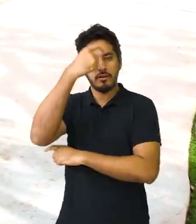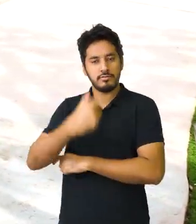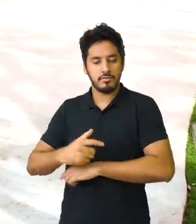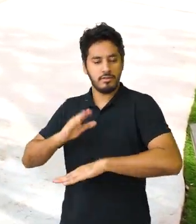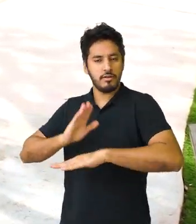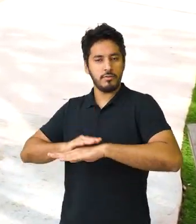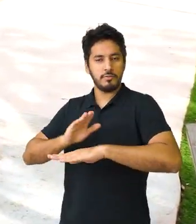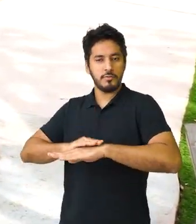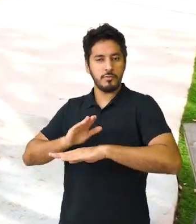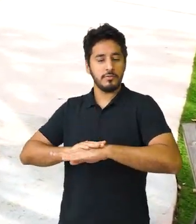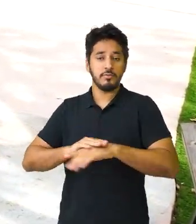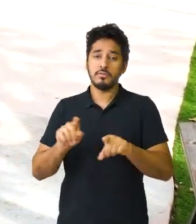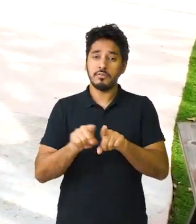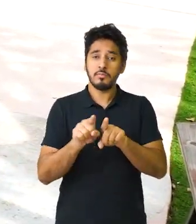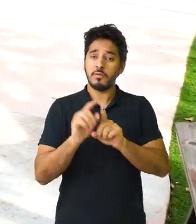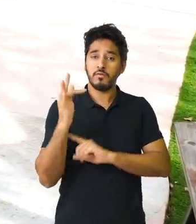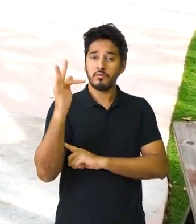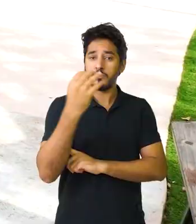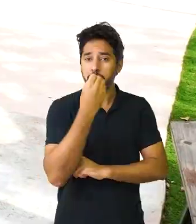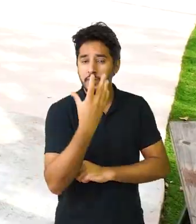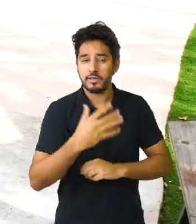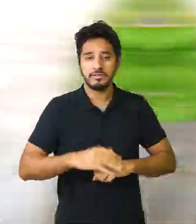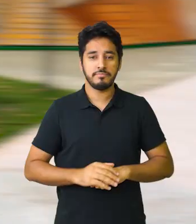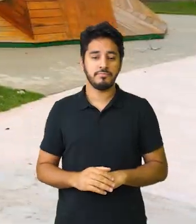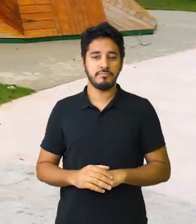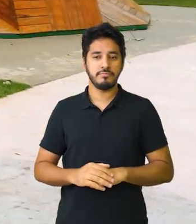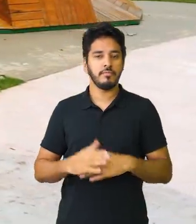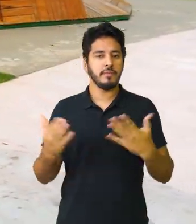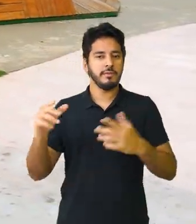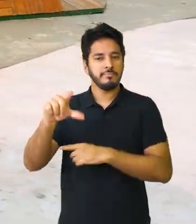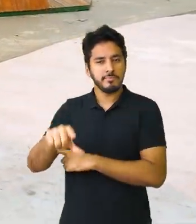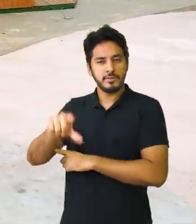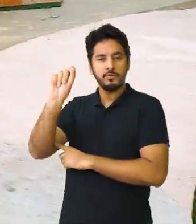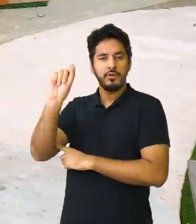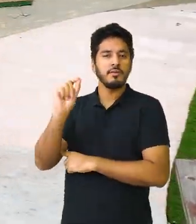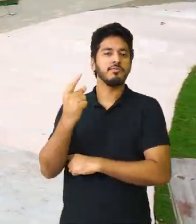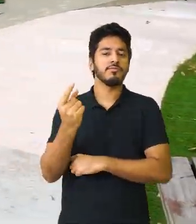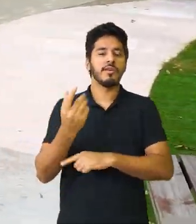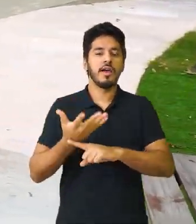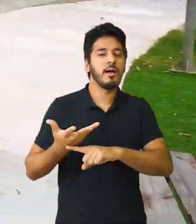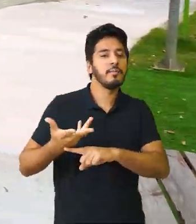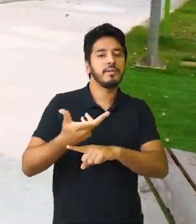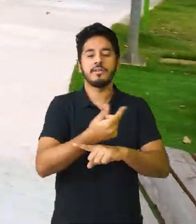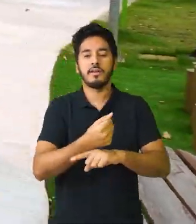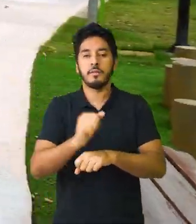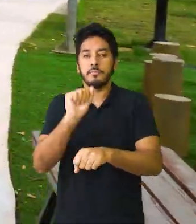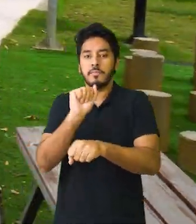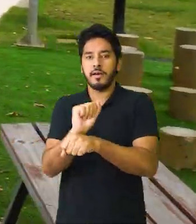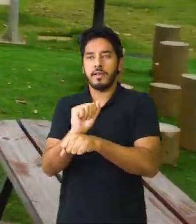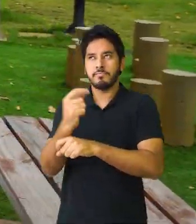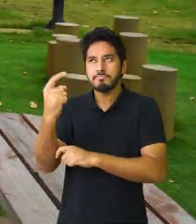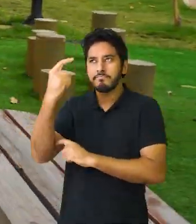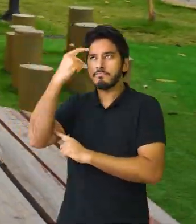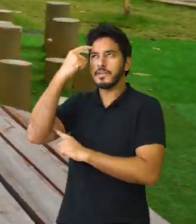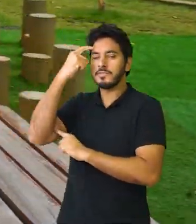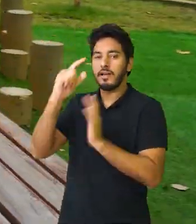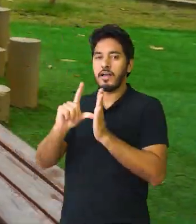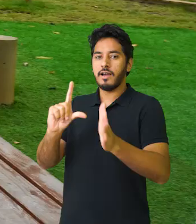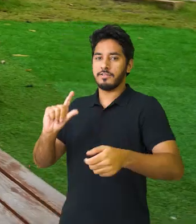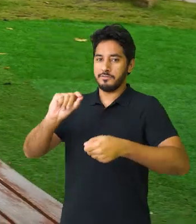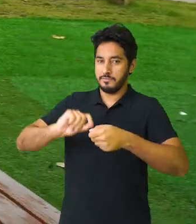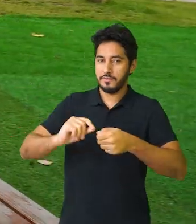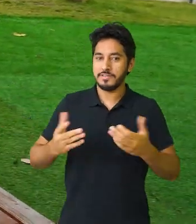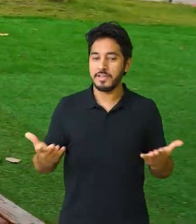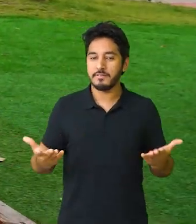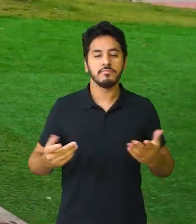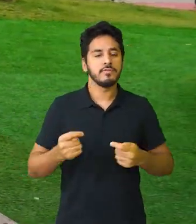tornarem autônomas e bem-sucedidas. Destacamos aqui a habilidade de parar e pensar antes